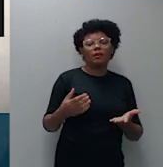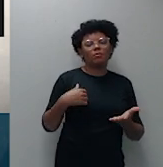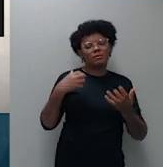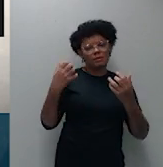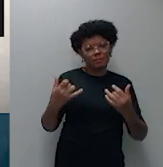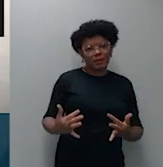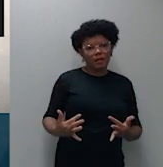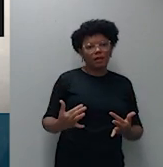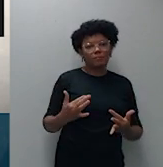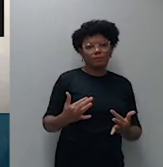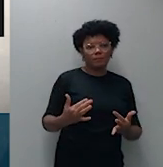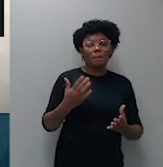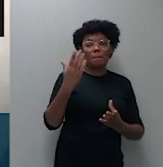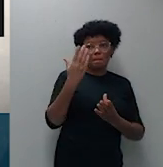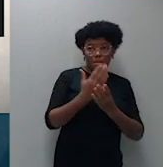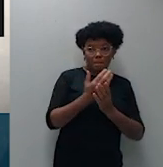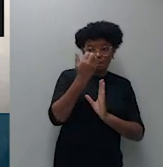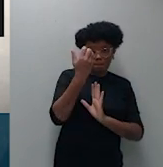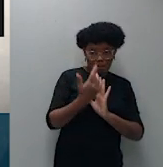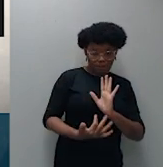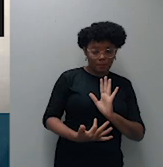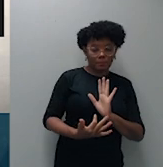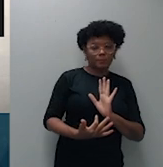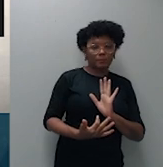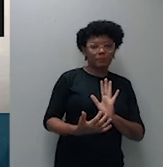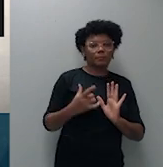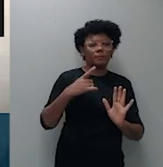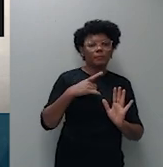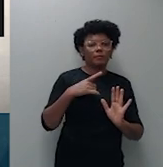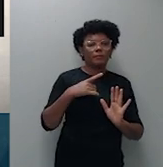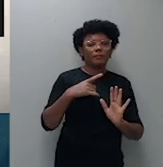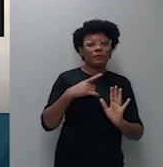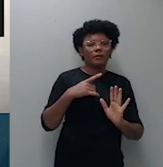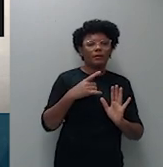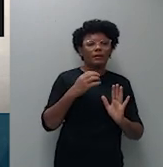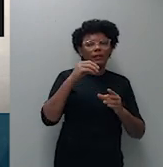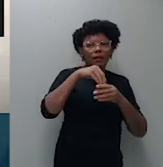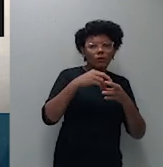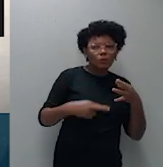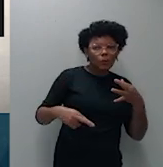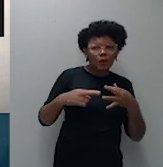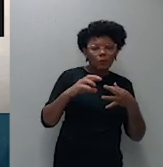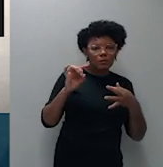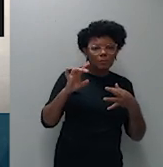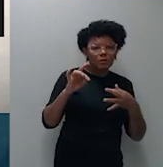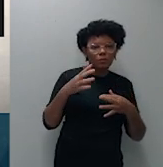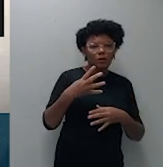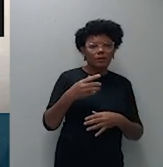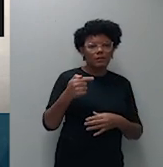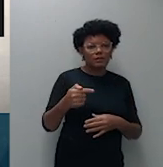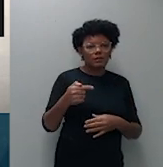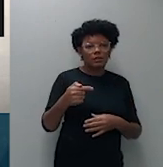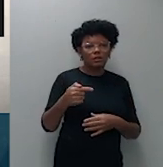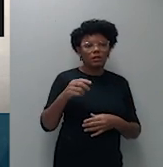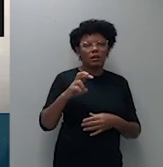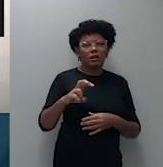presidente de declaração no Agravo em recurso especial nº